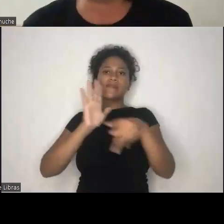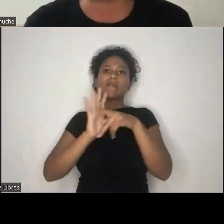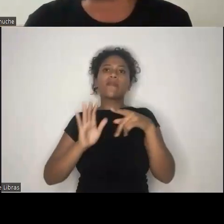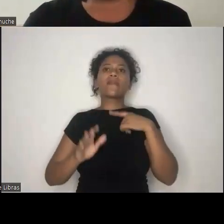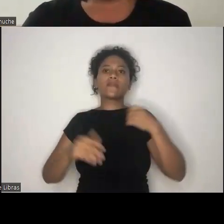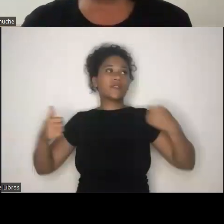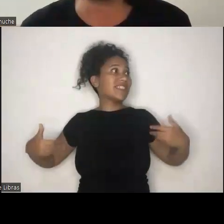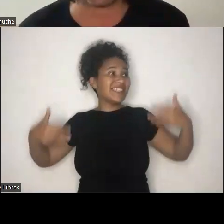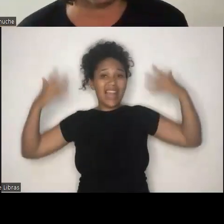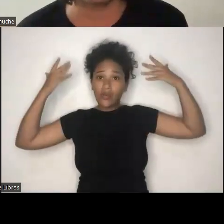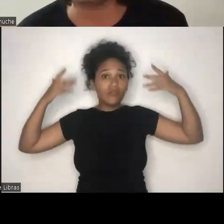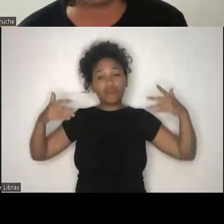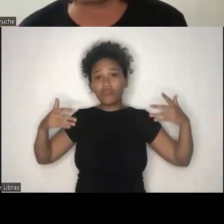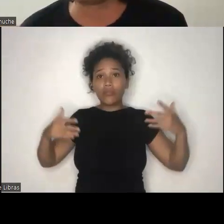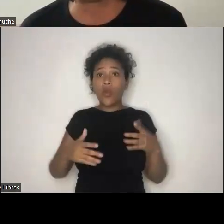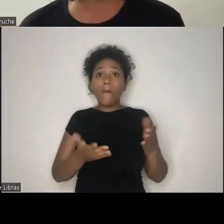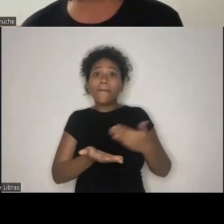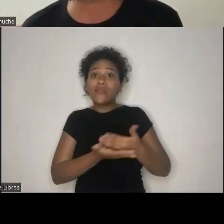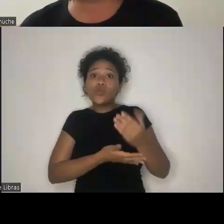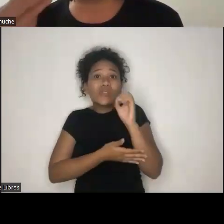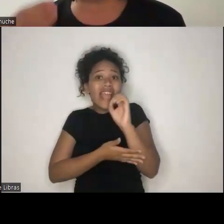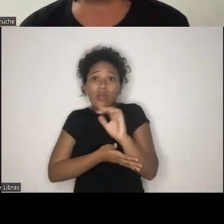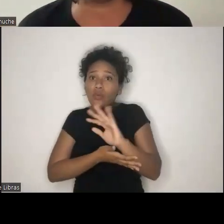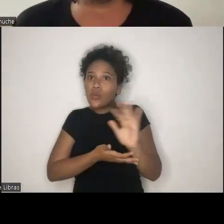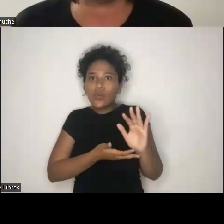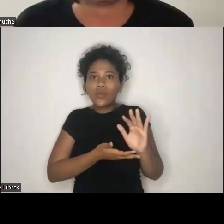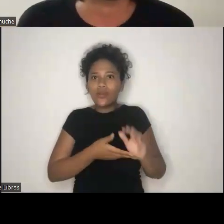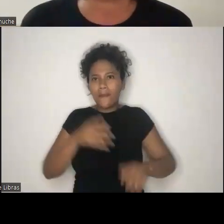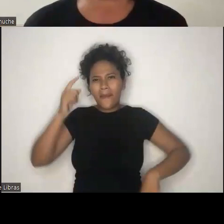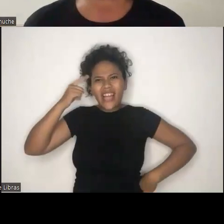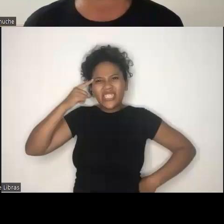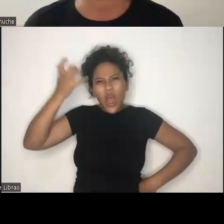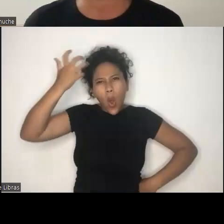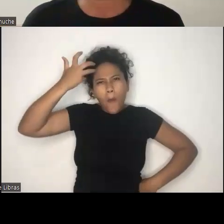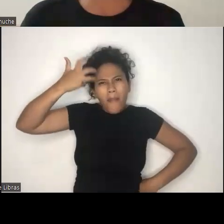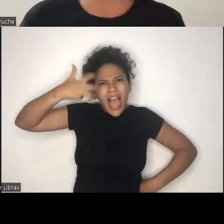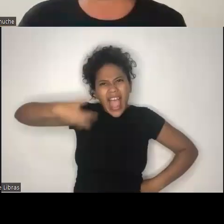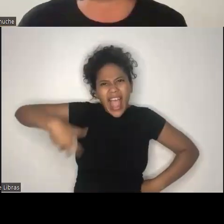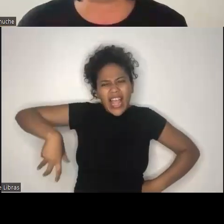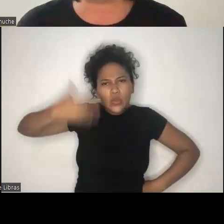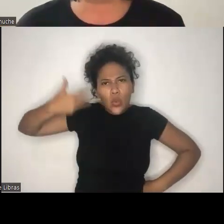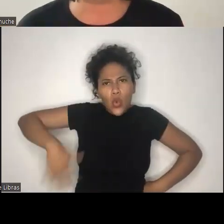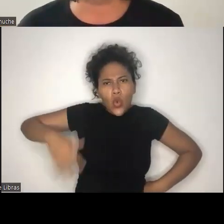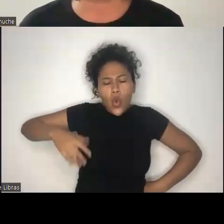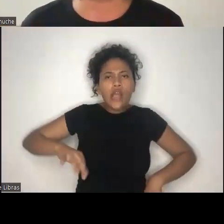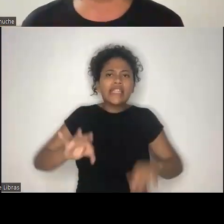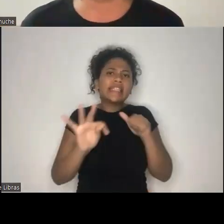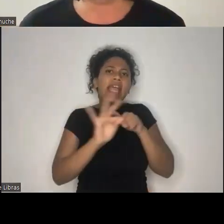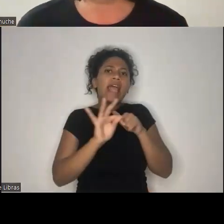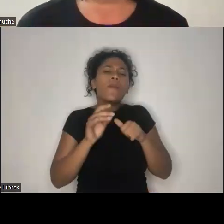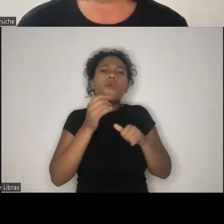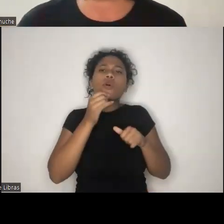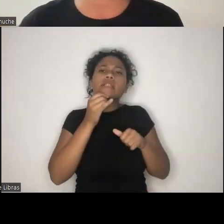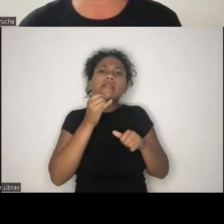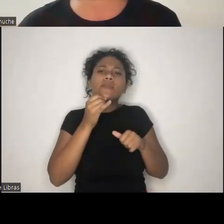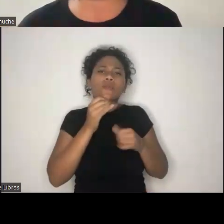a gente construiu a televisão do zero inteira você imagina a complexidade de técnicas que envolve por exemplo a construção do estúdio